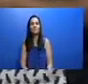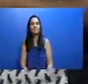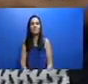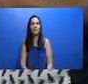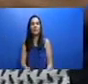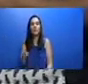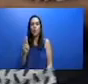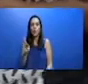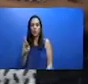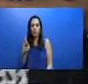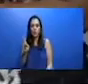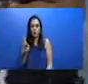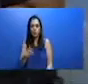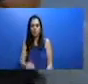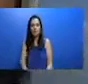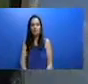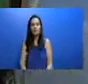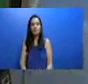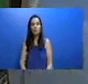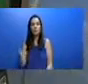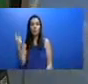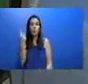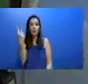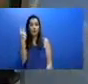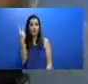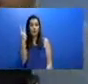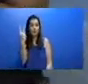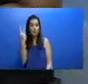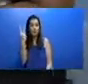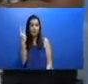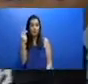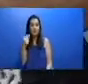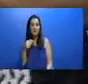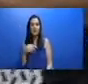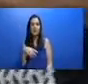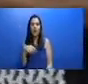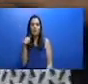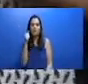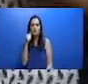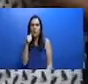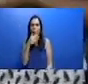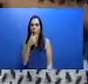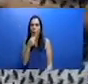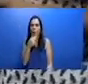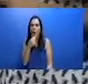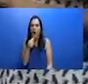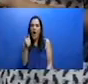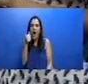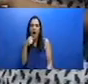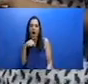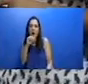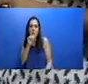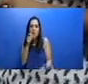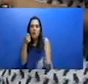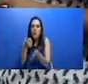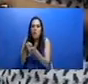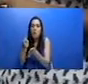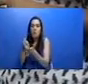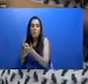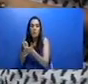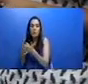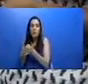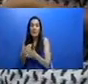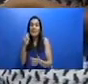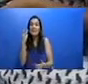na página 230. 2. Edgar e sua mãe compraram 3 embalagens de ovos. Olha aqui, ó.